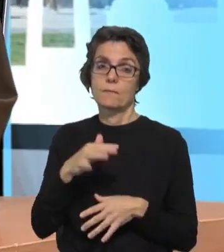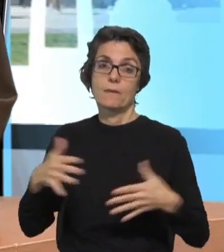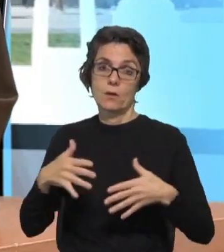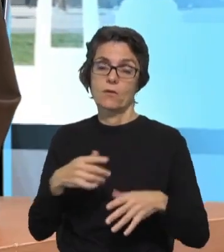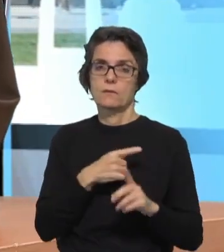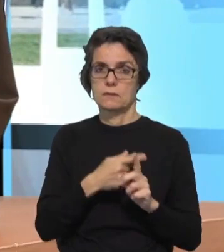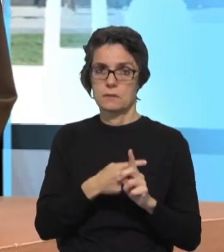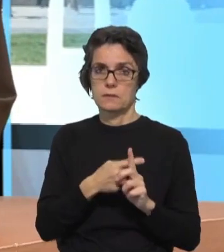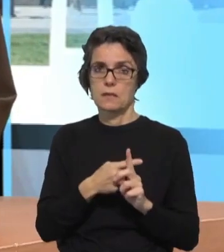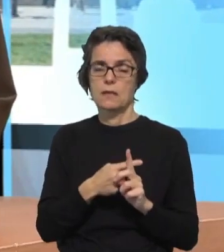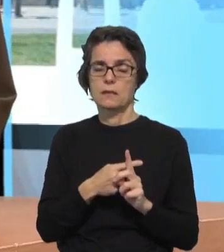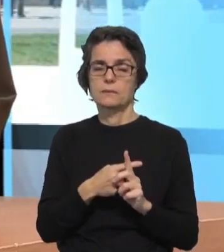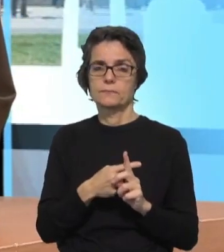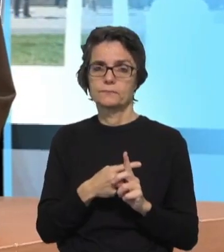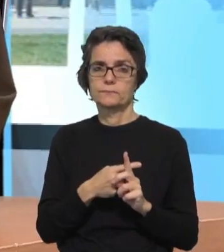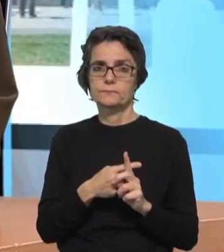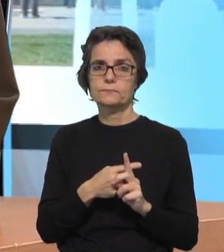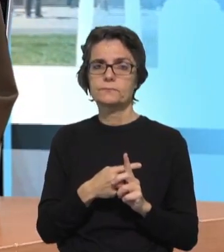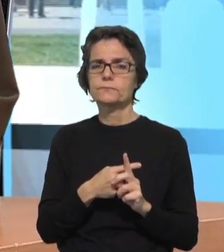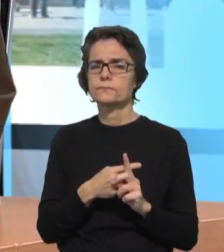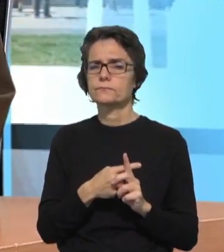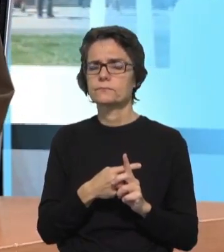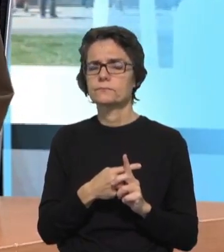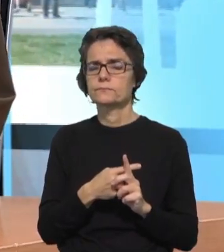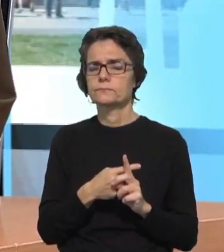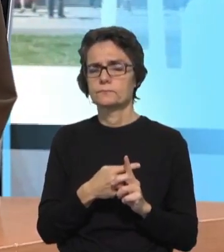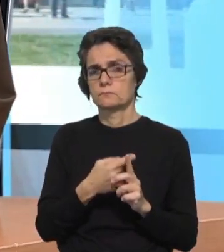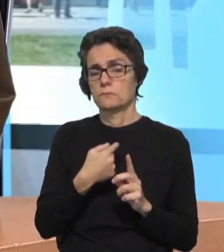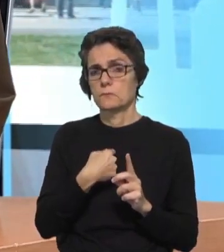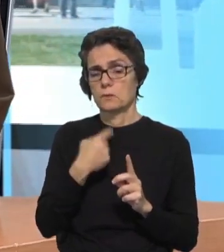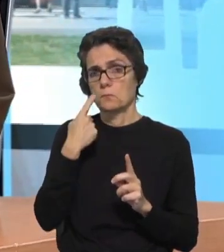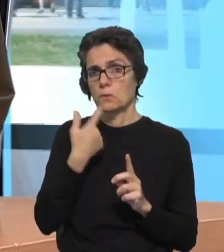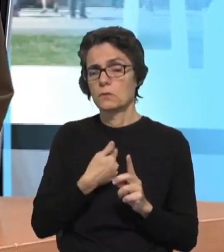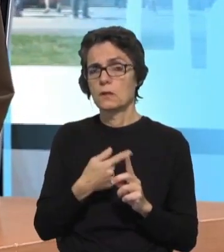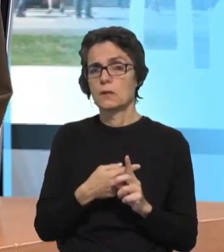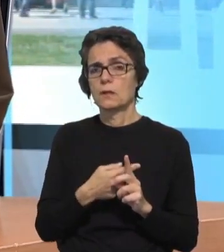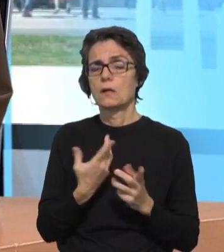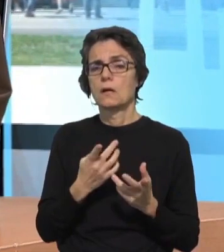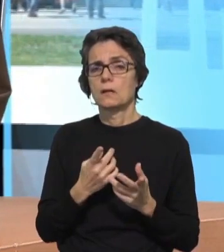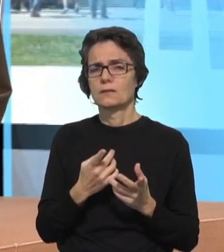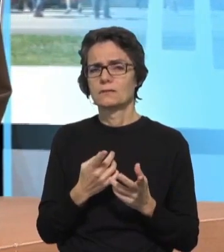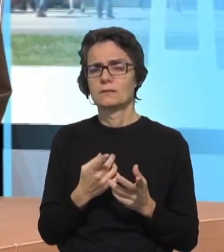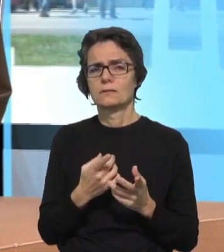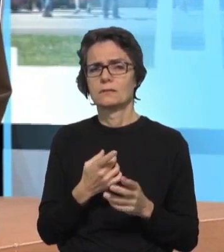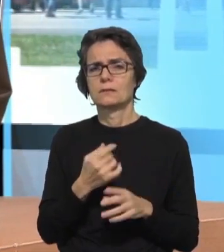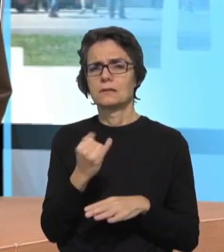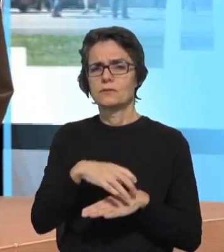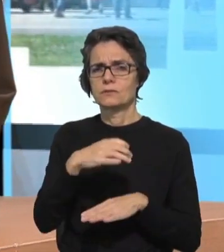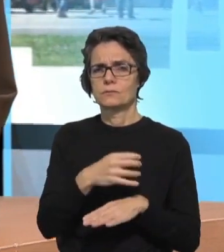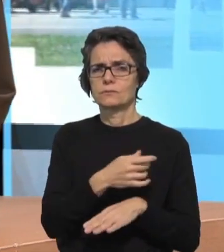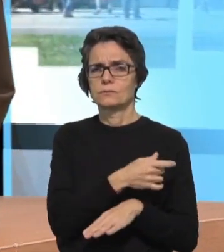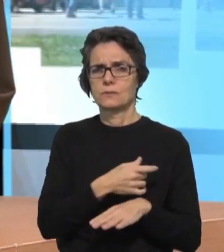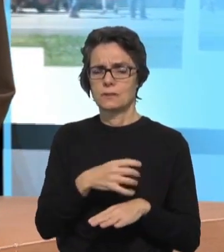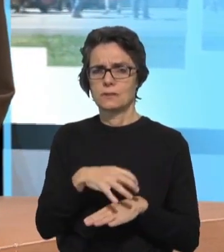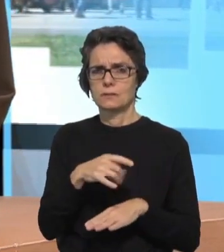religiosa. Só para terem uma noção, os últimos registros de que eu tenho conhecimento congregações e institutos de